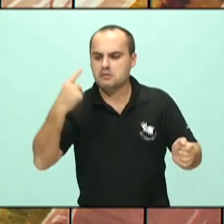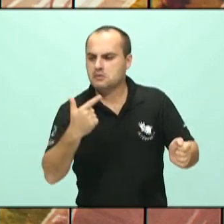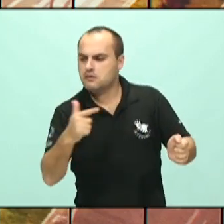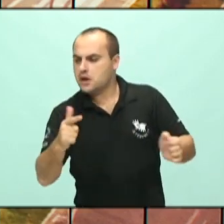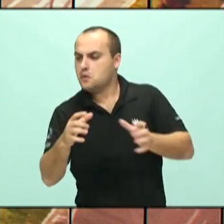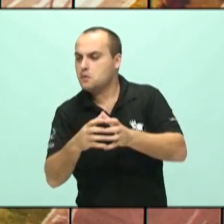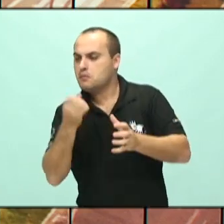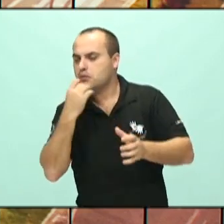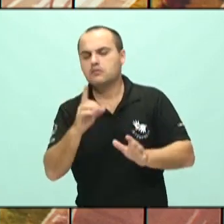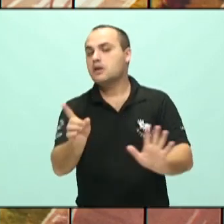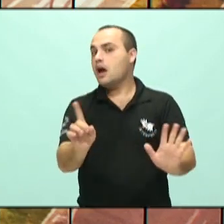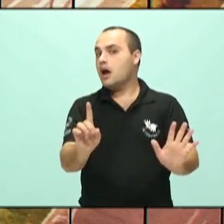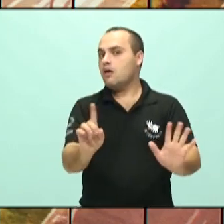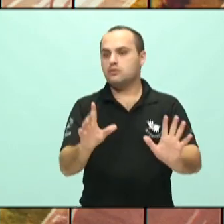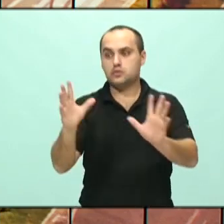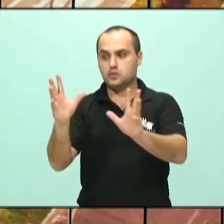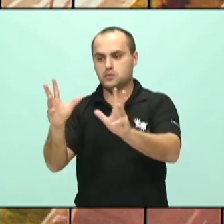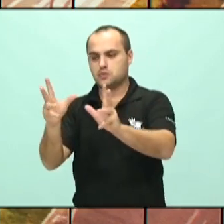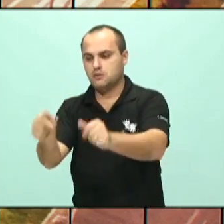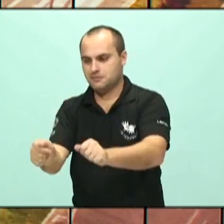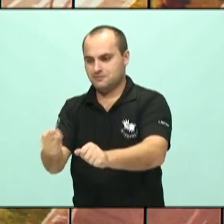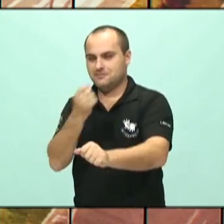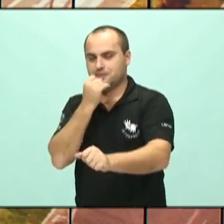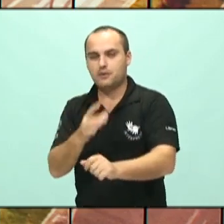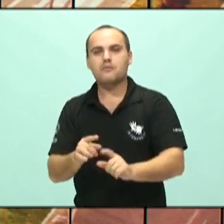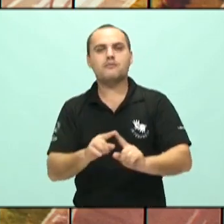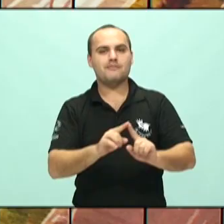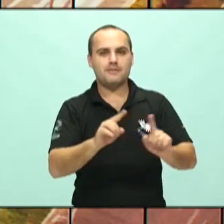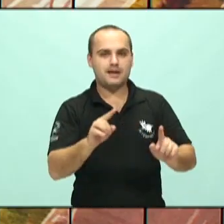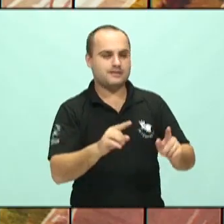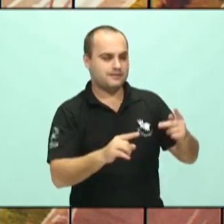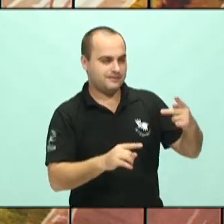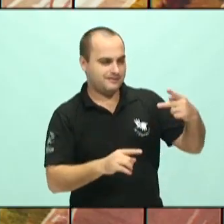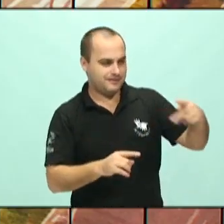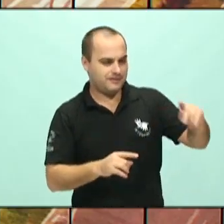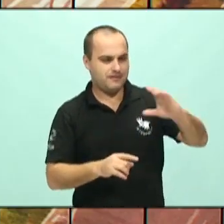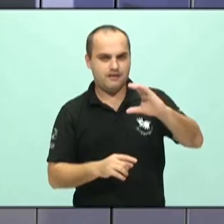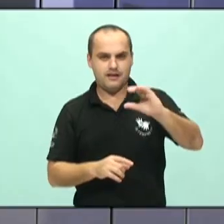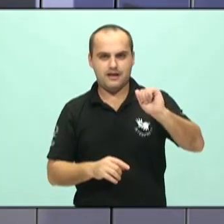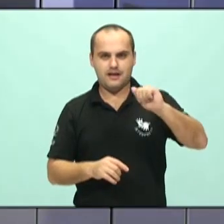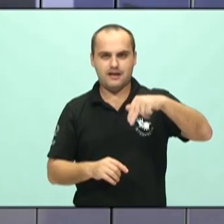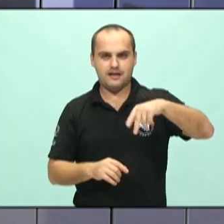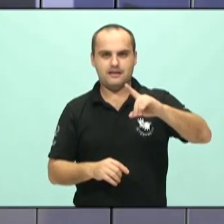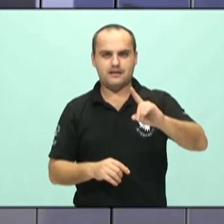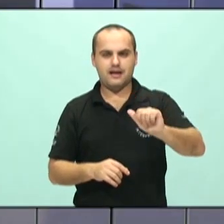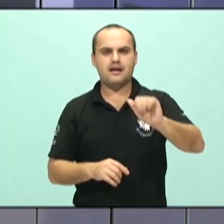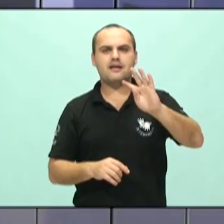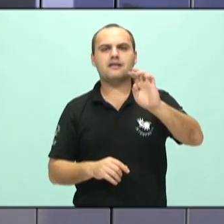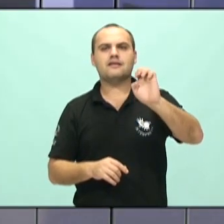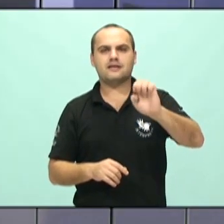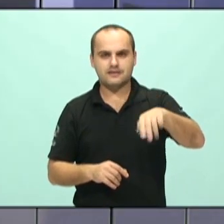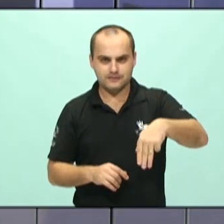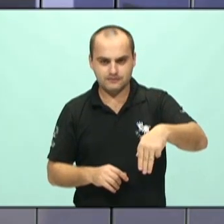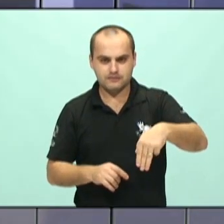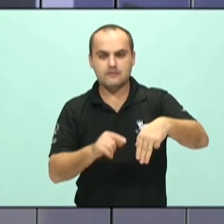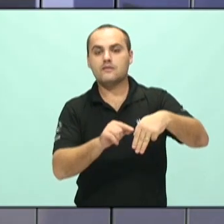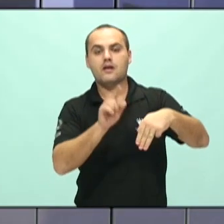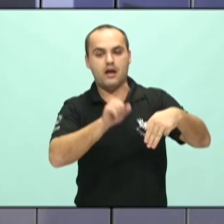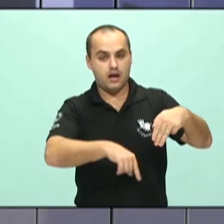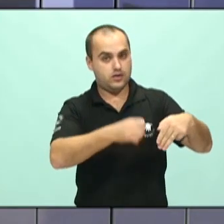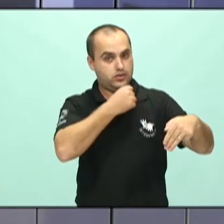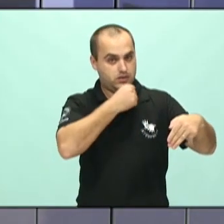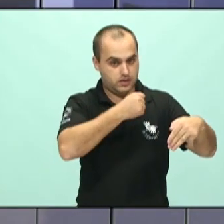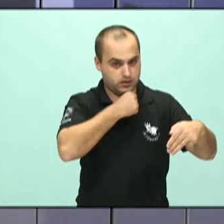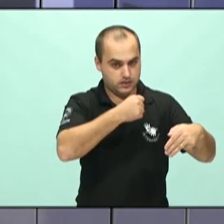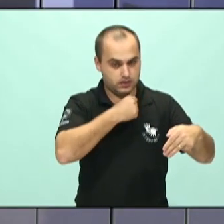façam o seu trabalho, pelo contrário, todos, mas o Candaten e mais... O Rafael Candaten, que é